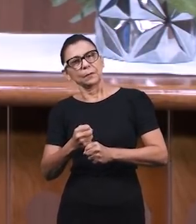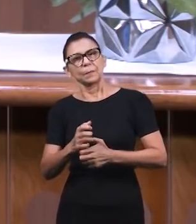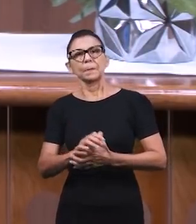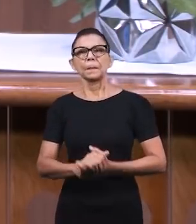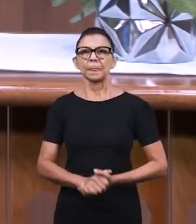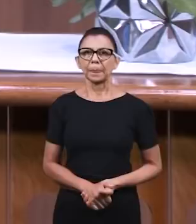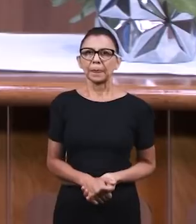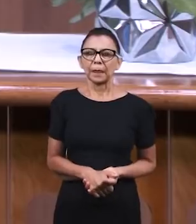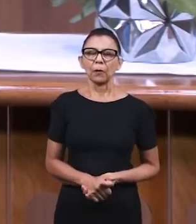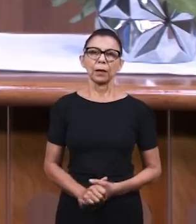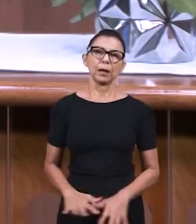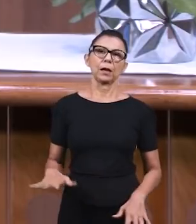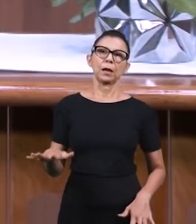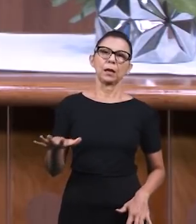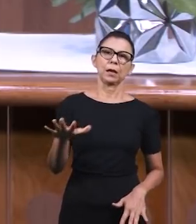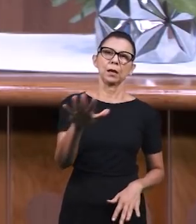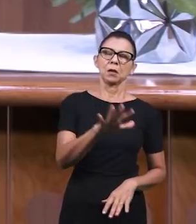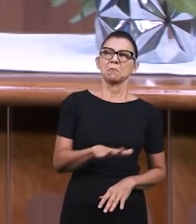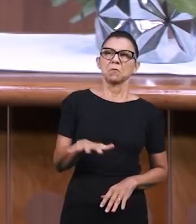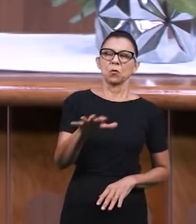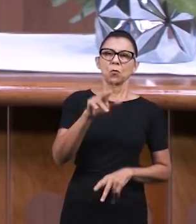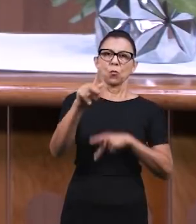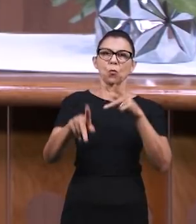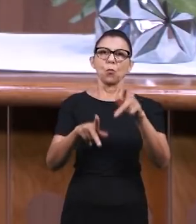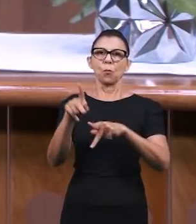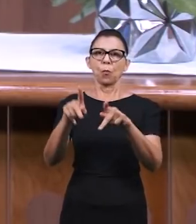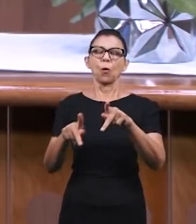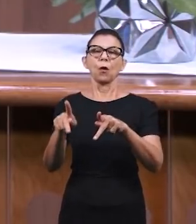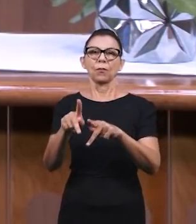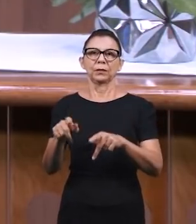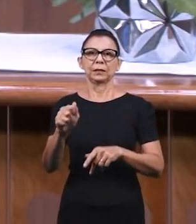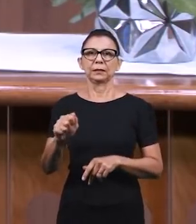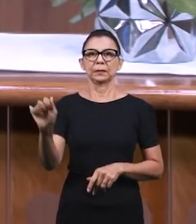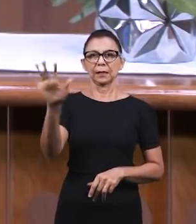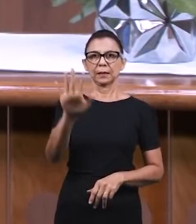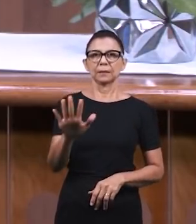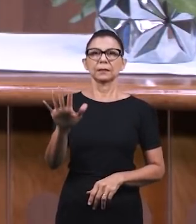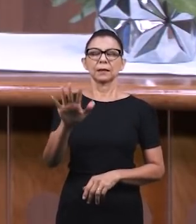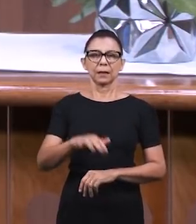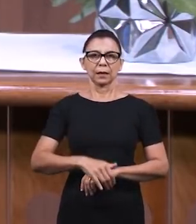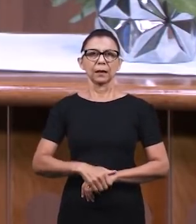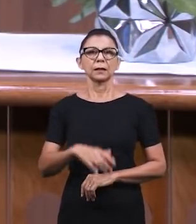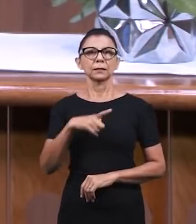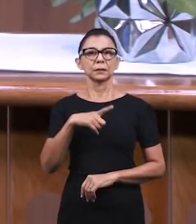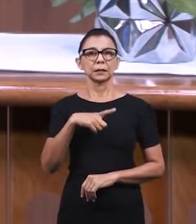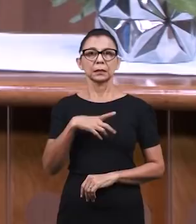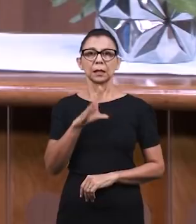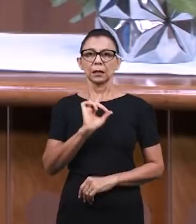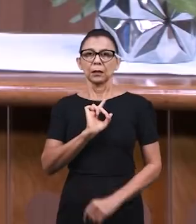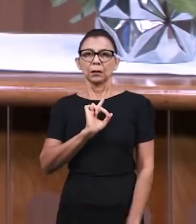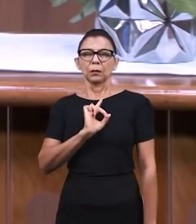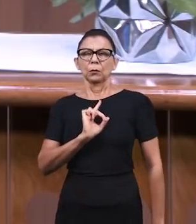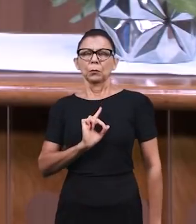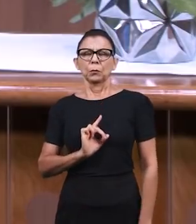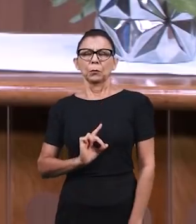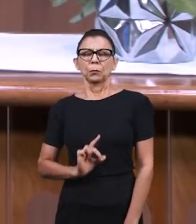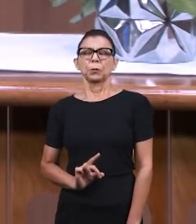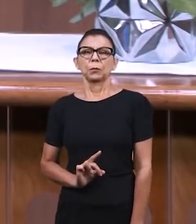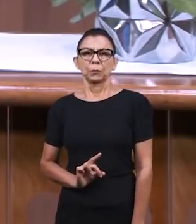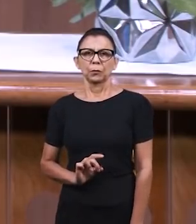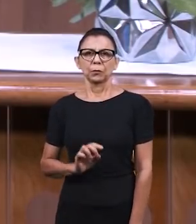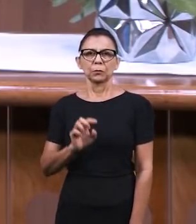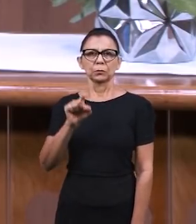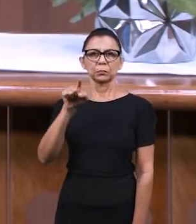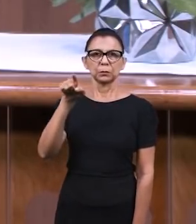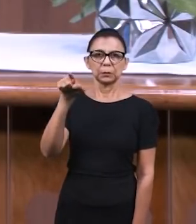que vivem, os asiáticos, por exemplo, hoje tem um índice altíssimo de suicídio por causa da depressão. Essas